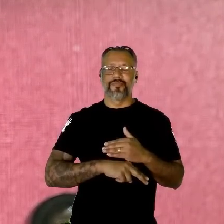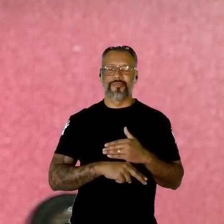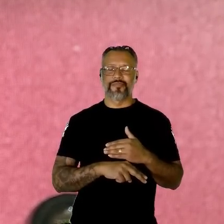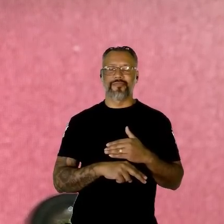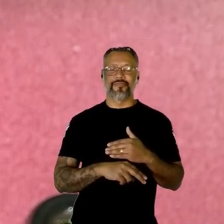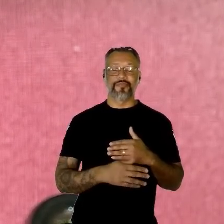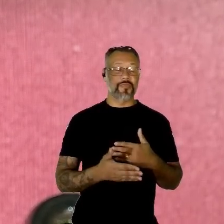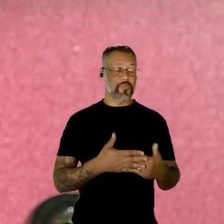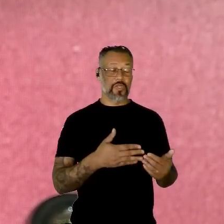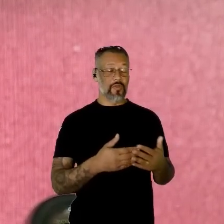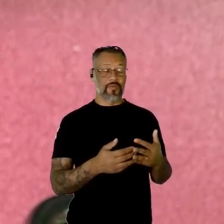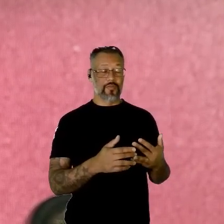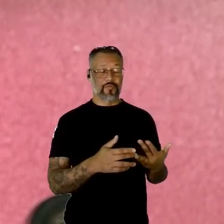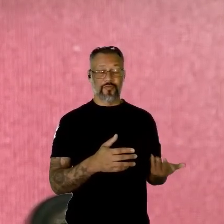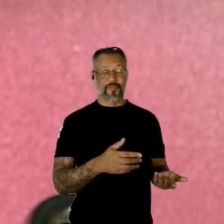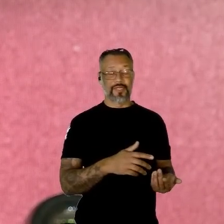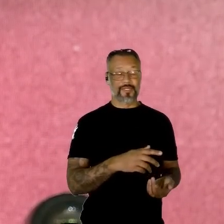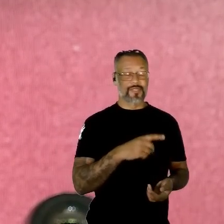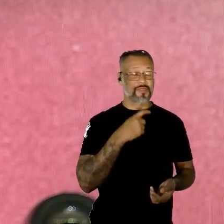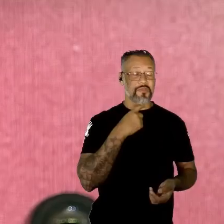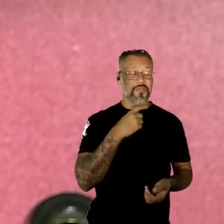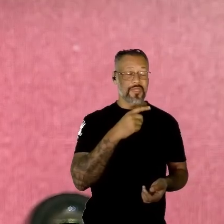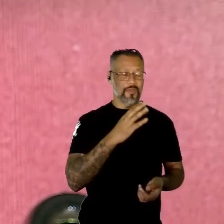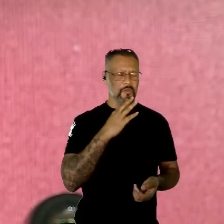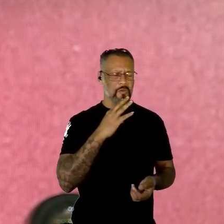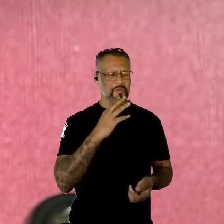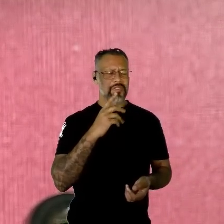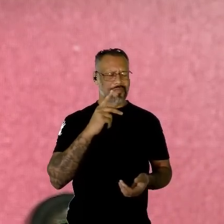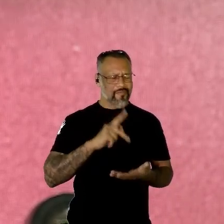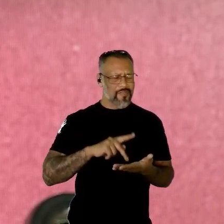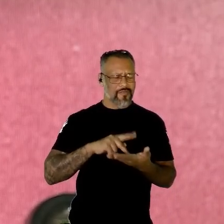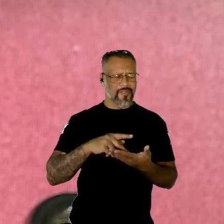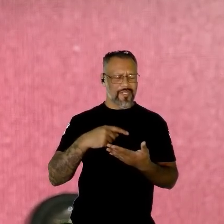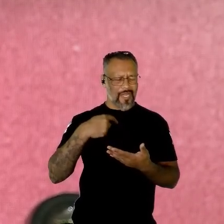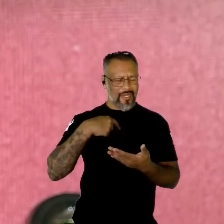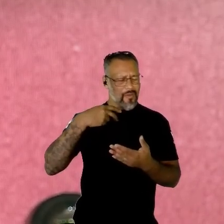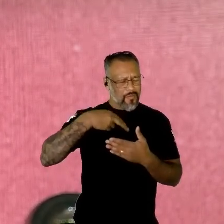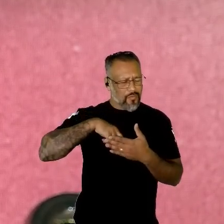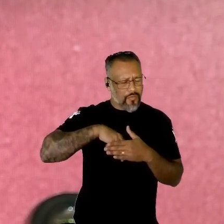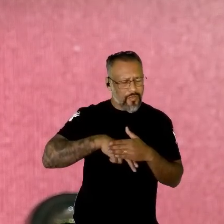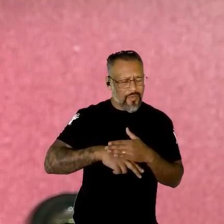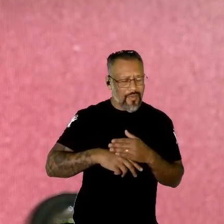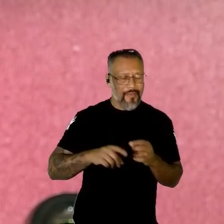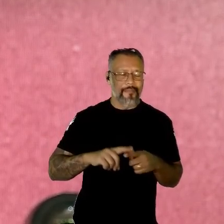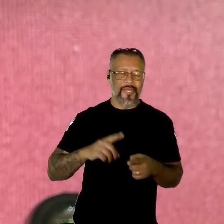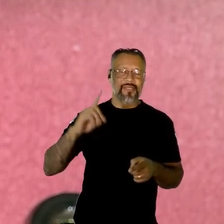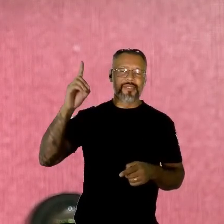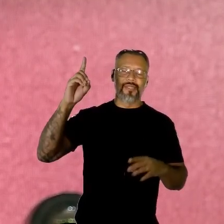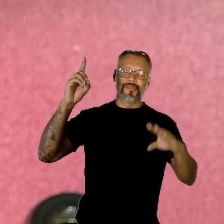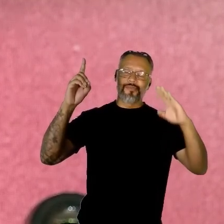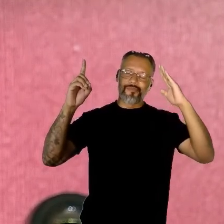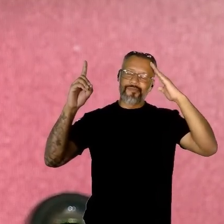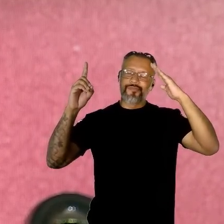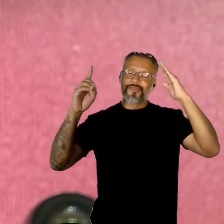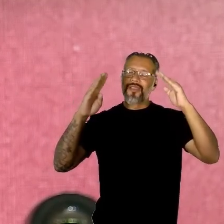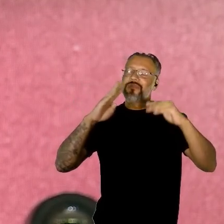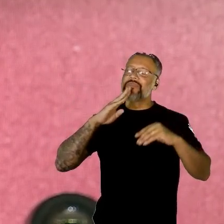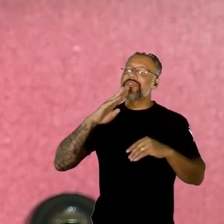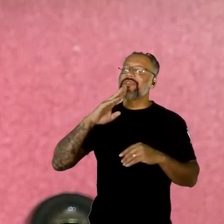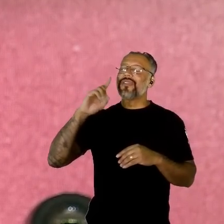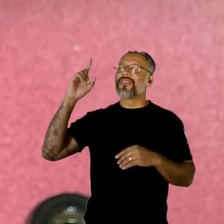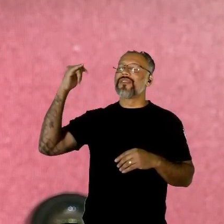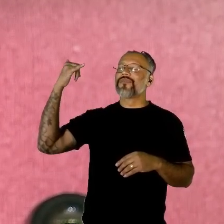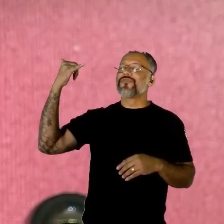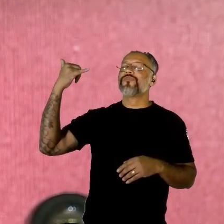talvez ninguém aqui me conheça talvez ninguém realmente saiba quem somos mas o senhor sabe e a tua voz